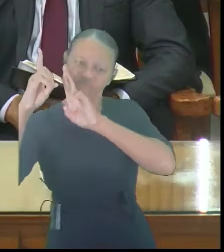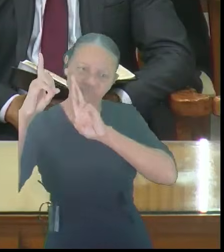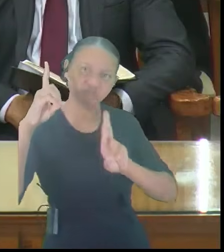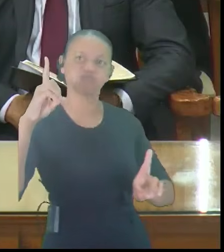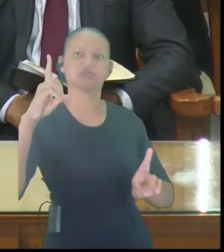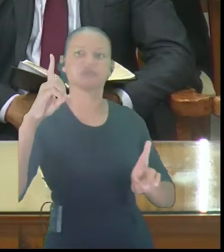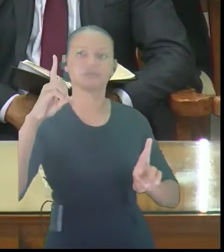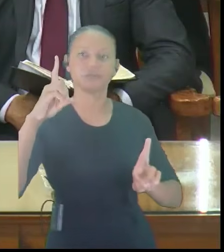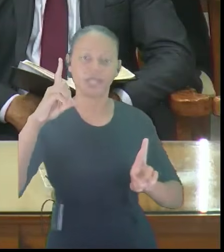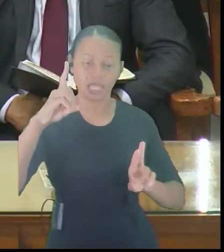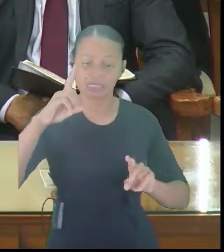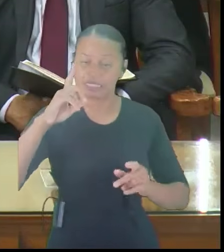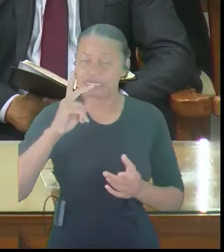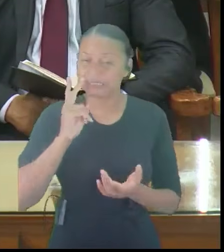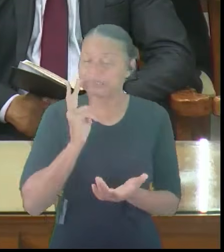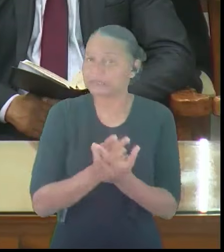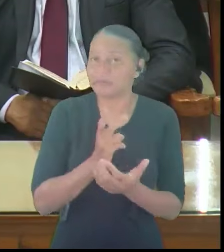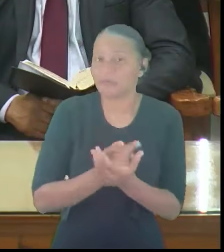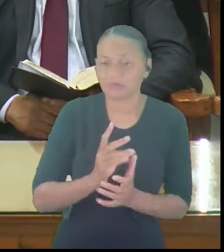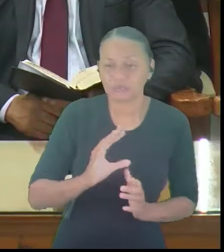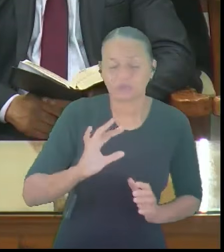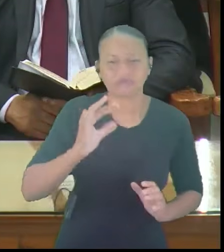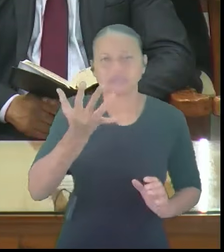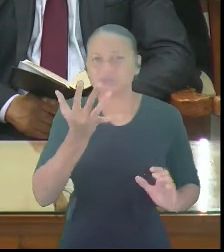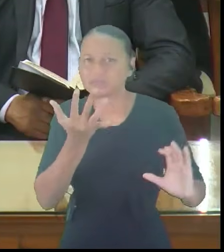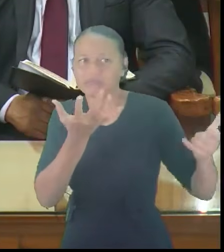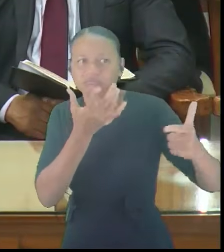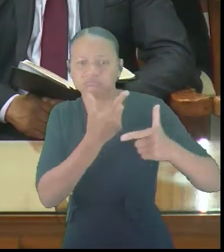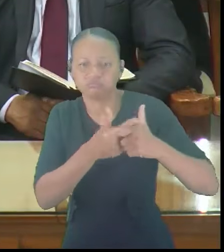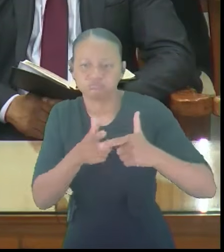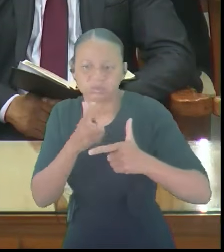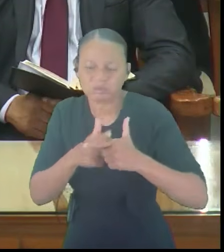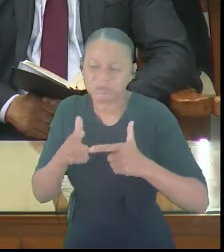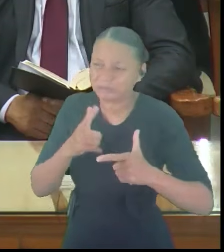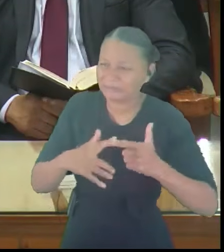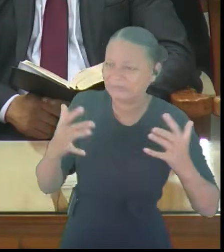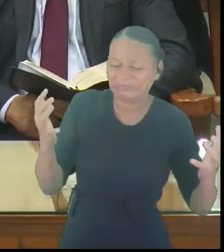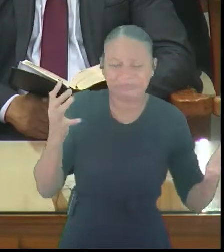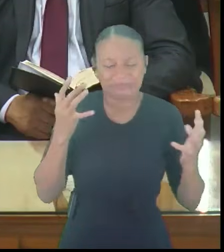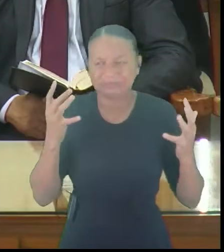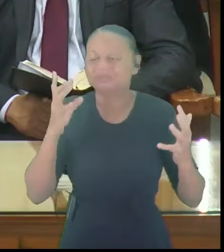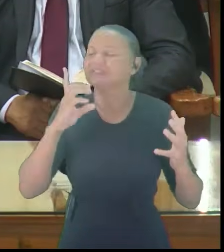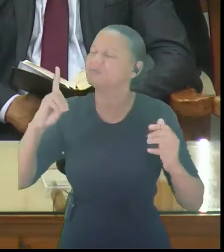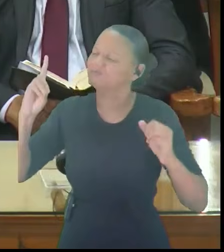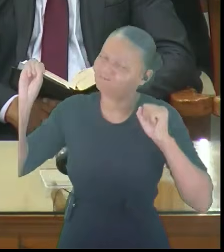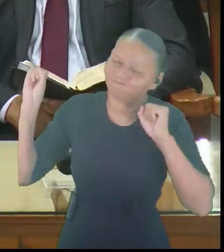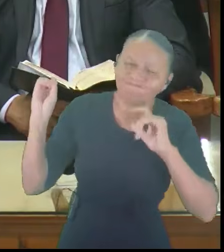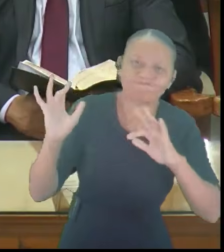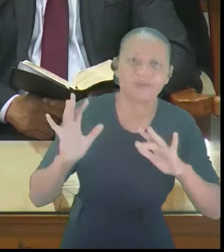Sempre depois de uma crise, vem uma bênção de Deus.